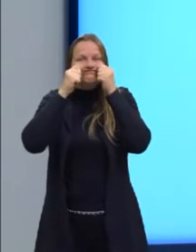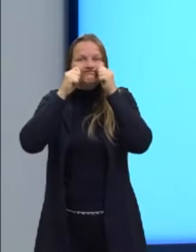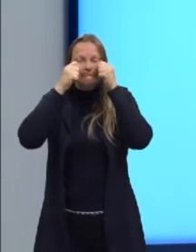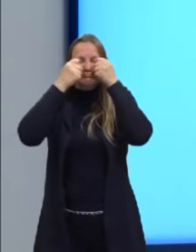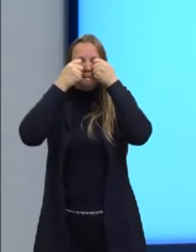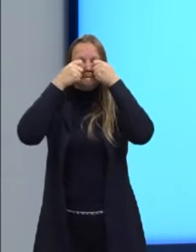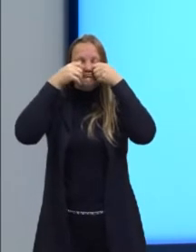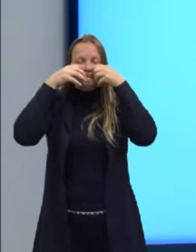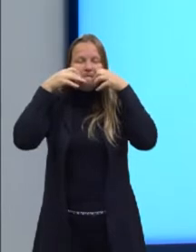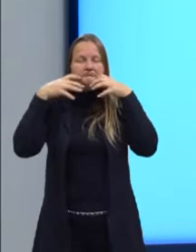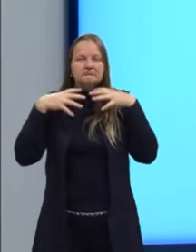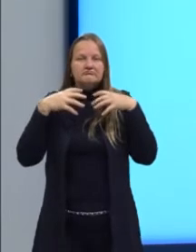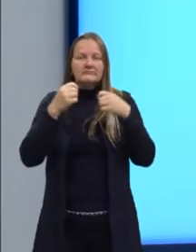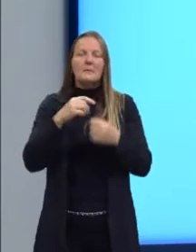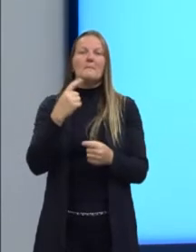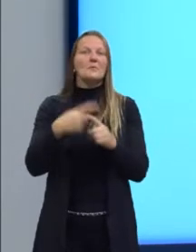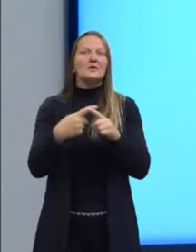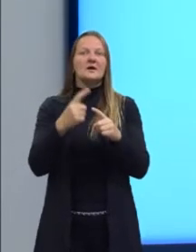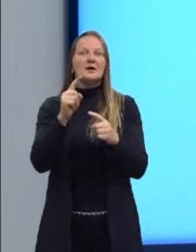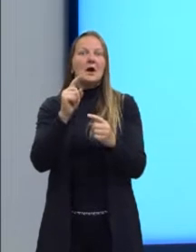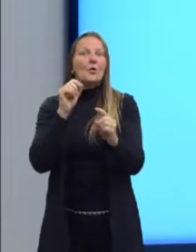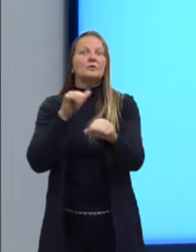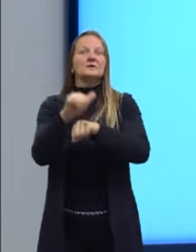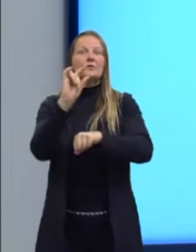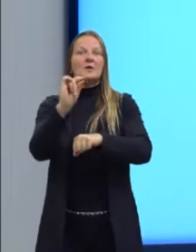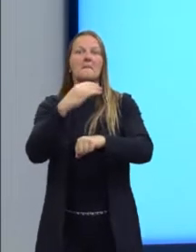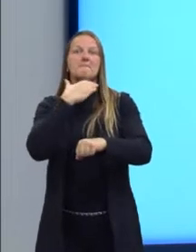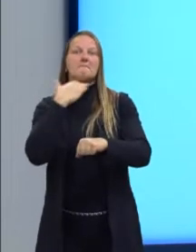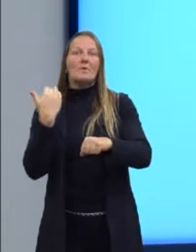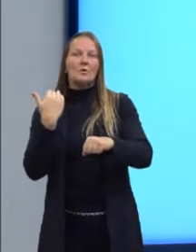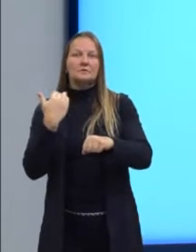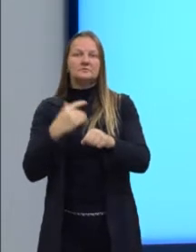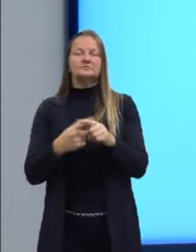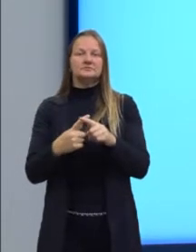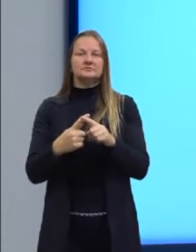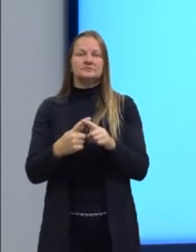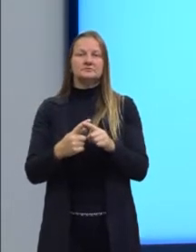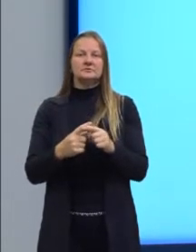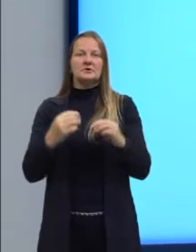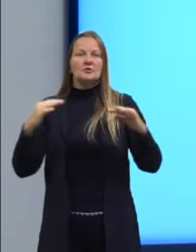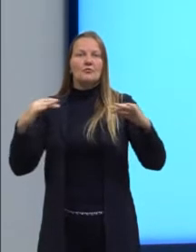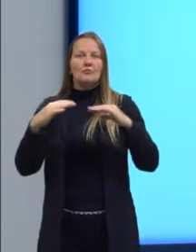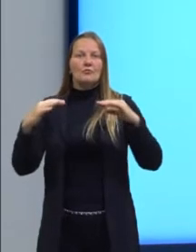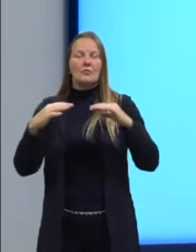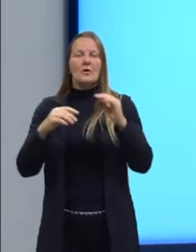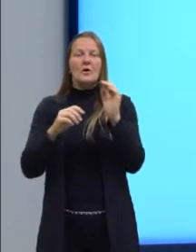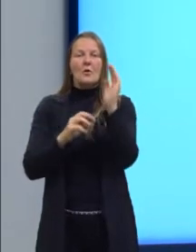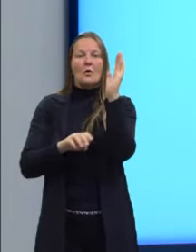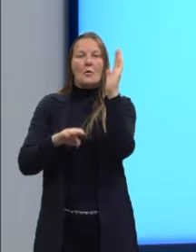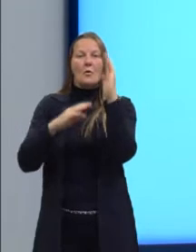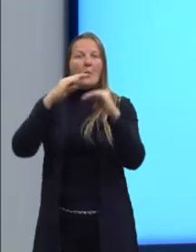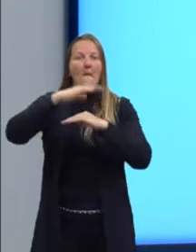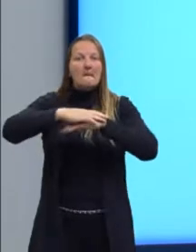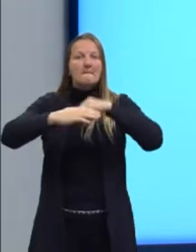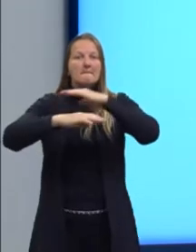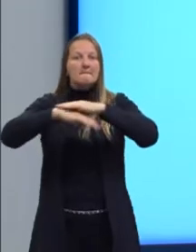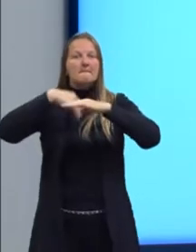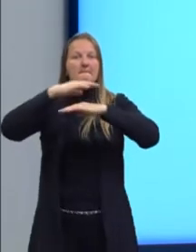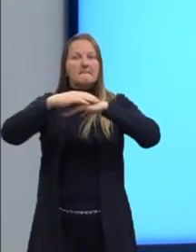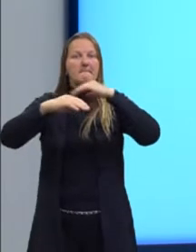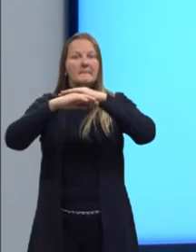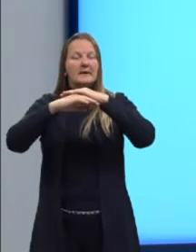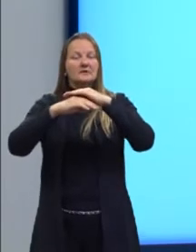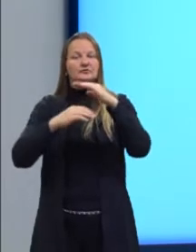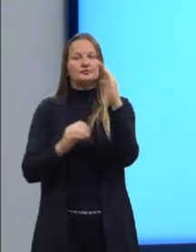tem ali uma morte acontecendo e essa história trágica ela vai acontecer em um prédio que está em construção